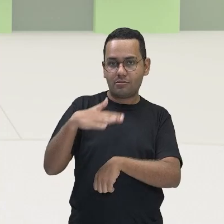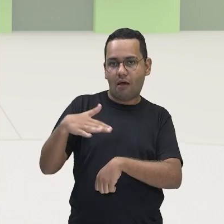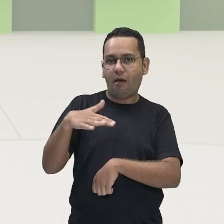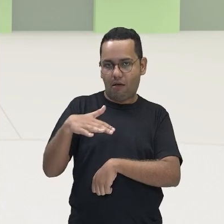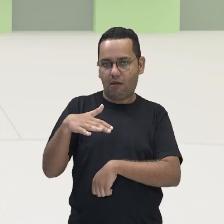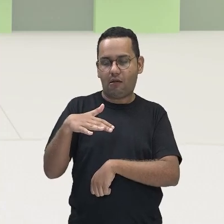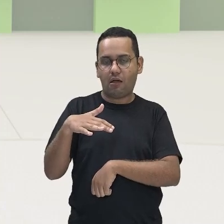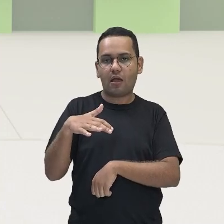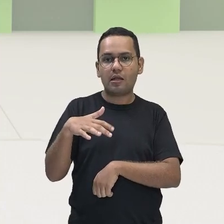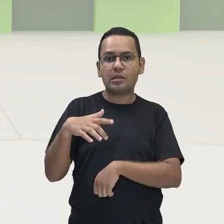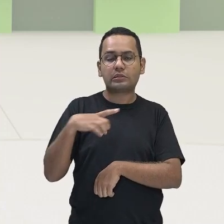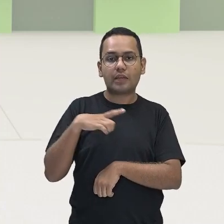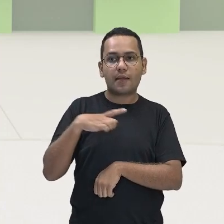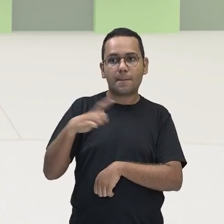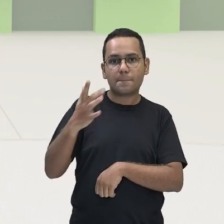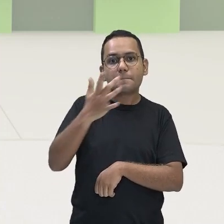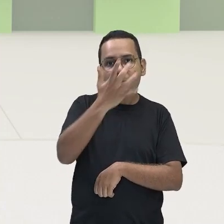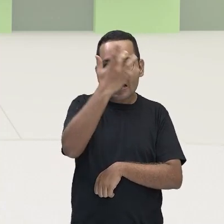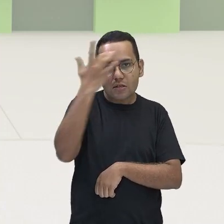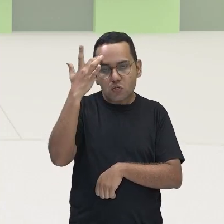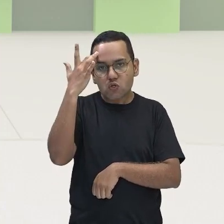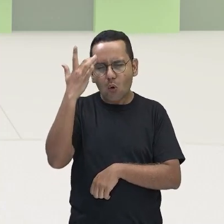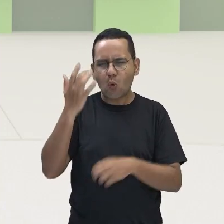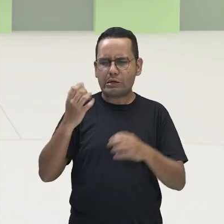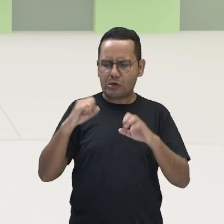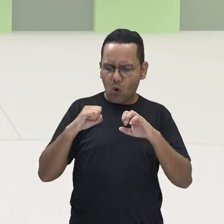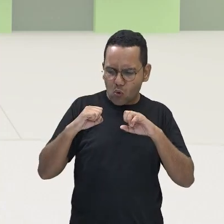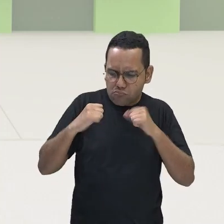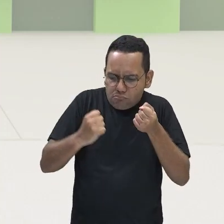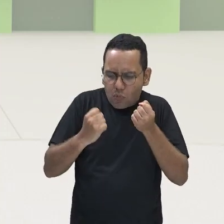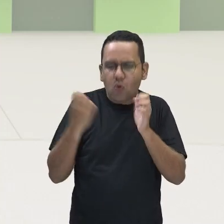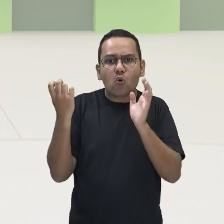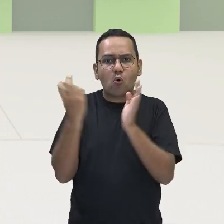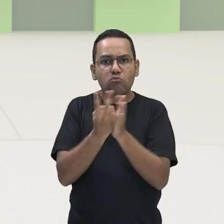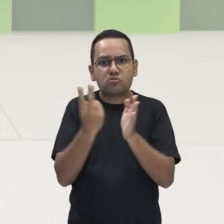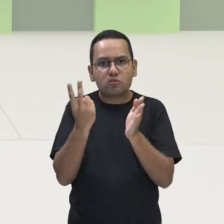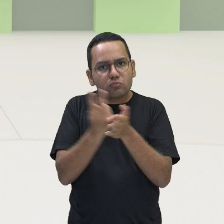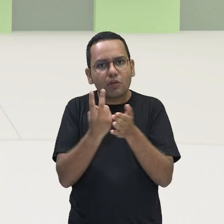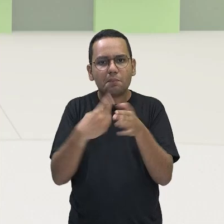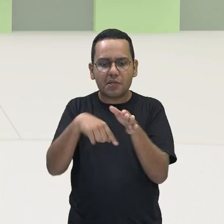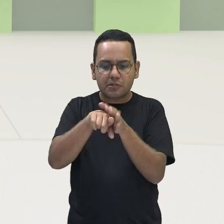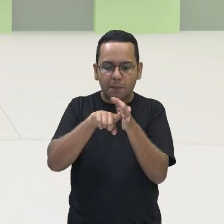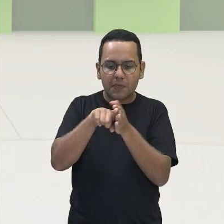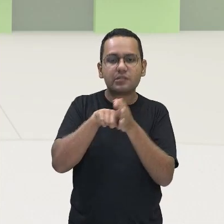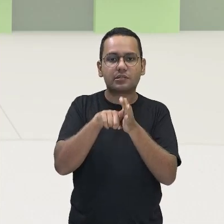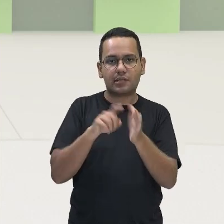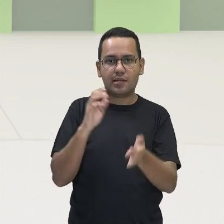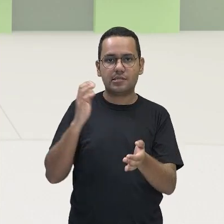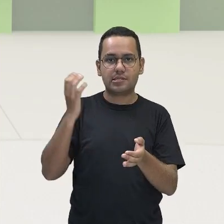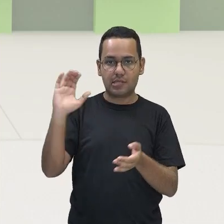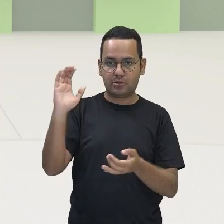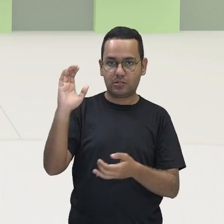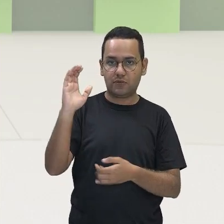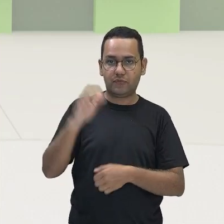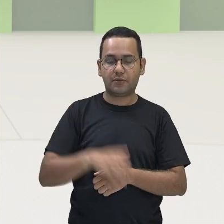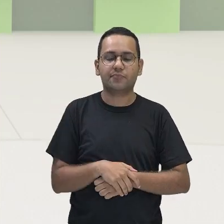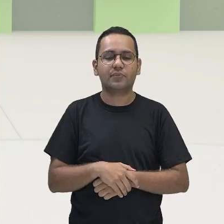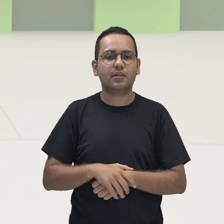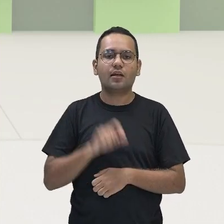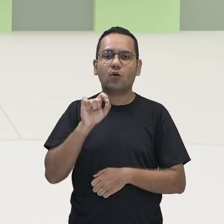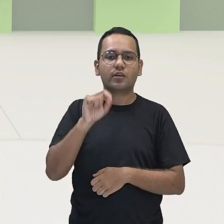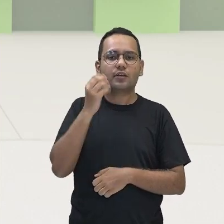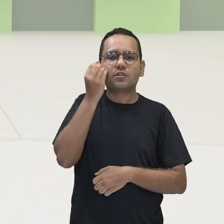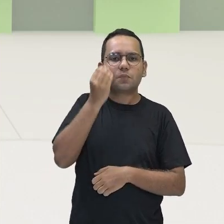se dedicam, né, a realizar pesquisas científicas, a realizar